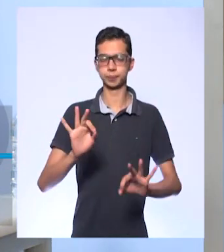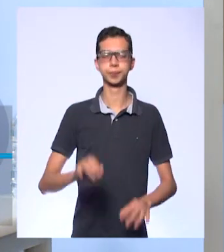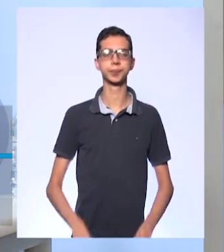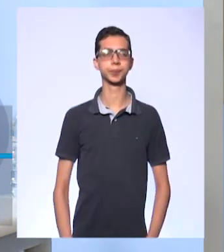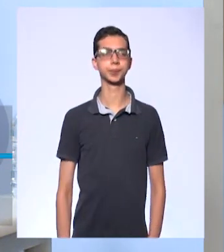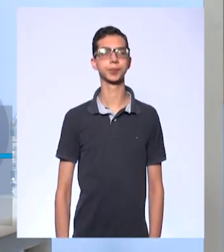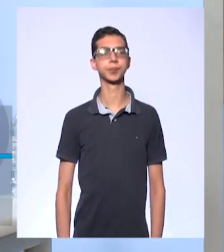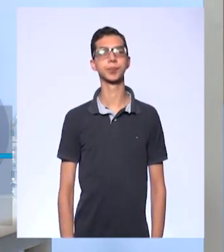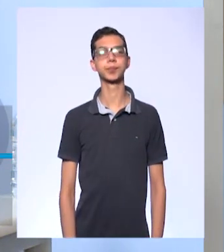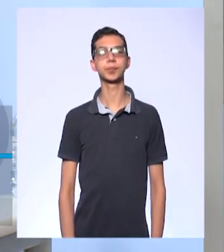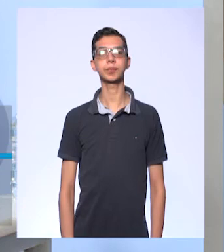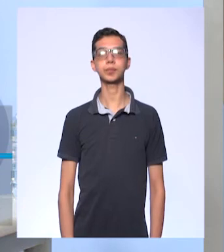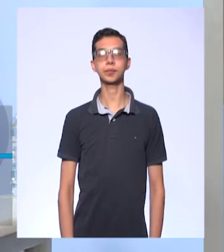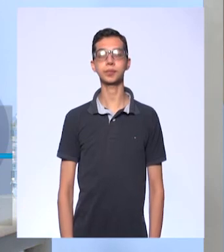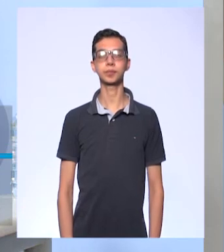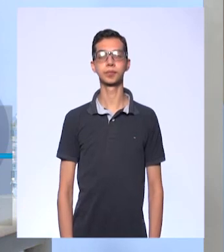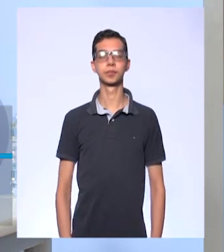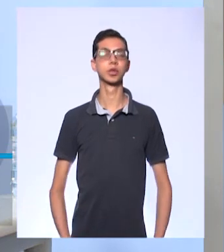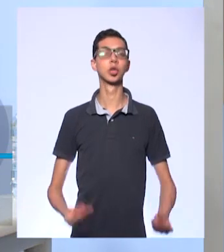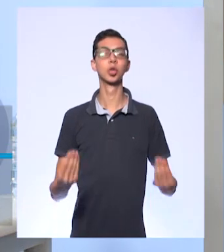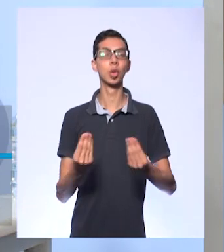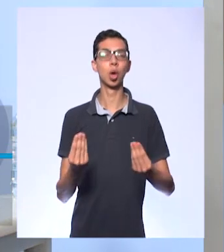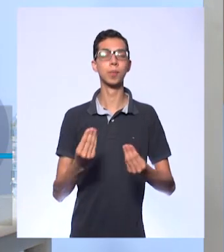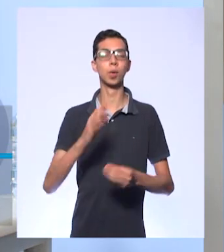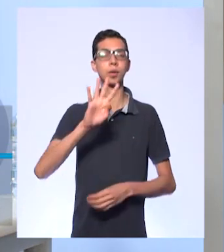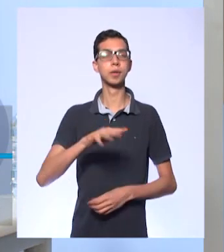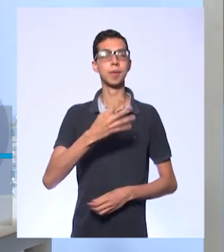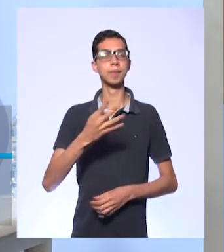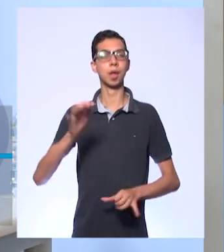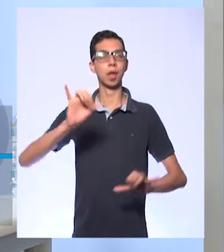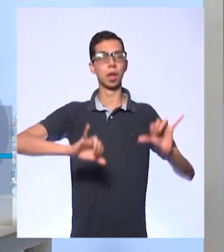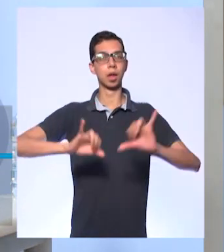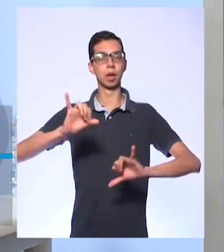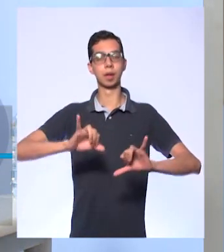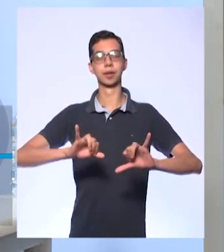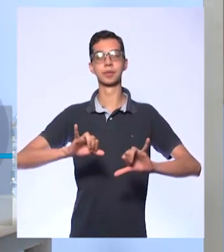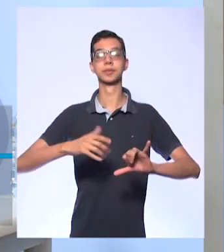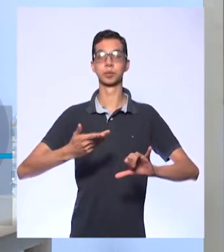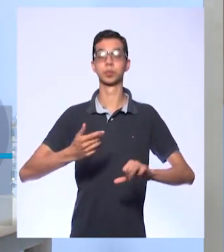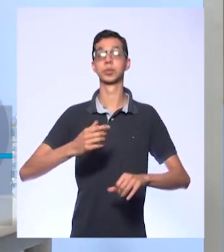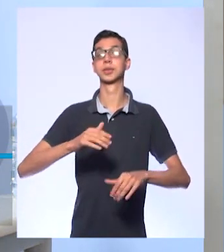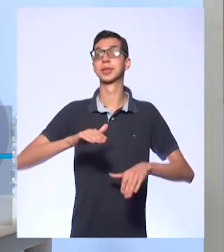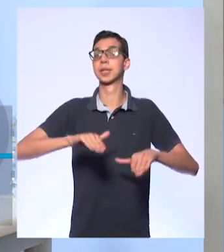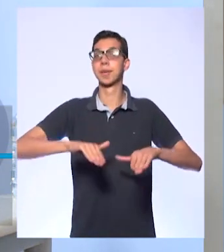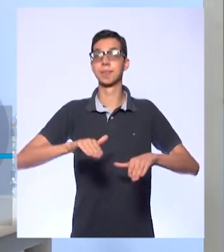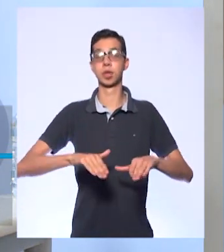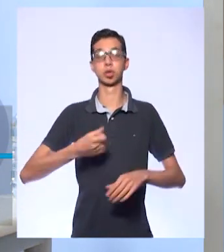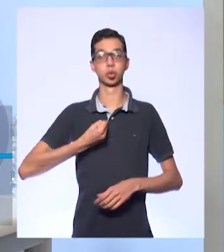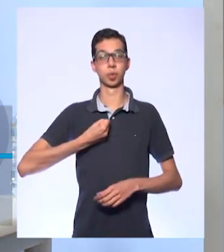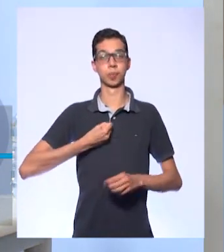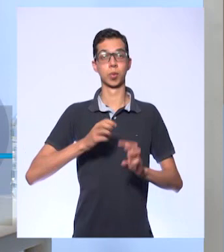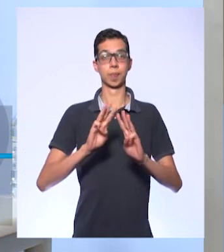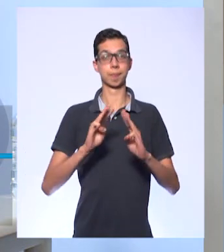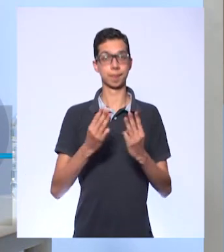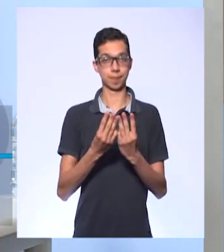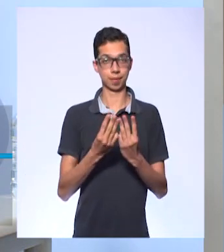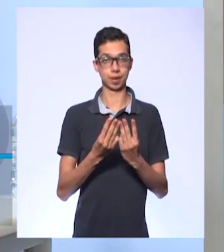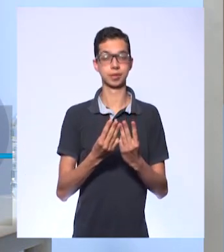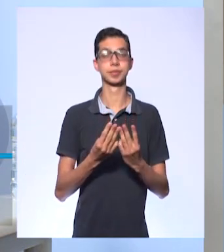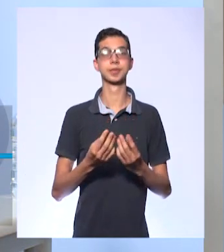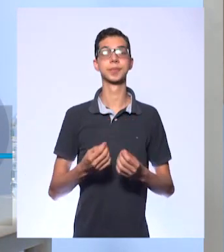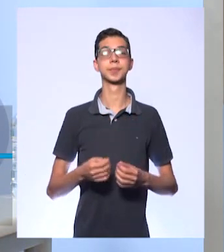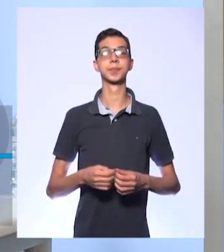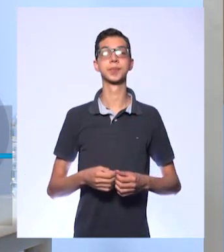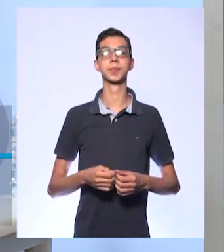periódica? Ela é crescente pelo número atômico e pelo número de massa. Então, tem tabela periódica que vai conter qual é o número de